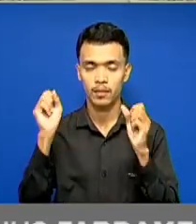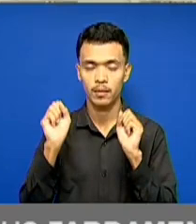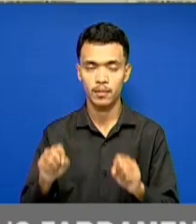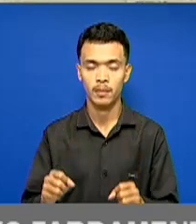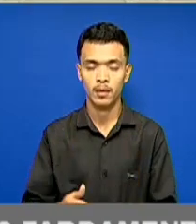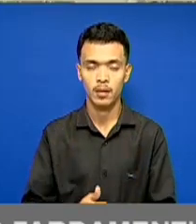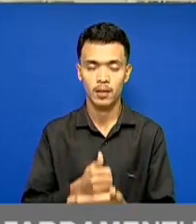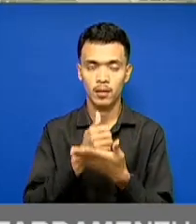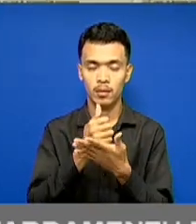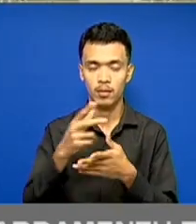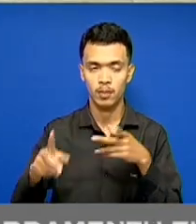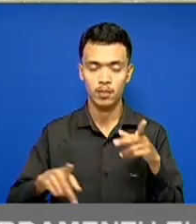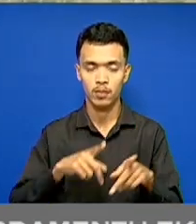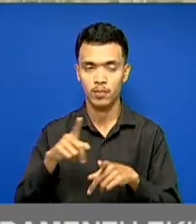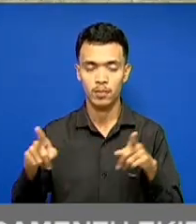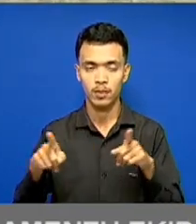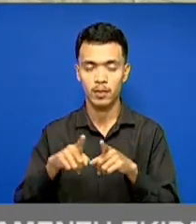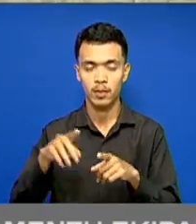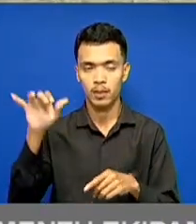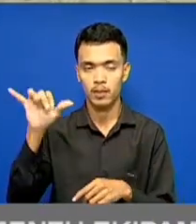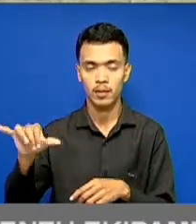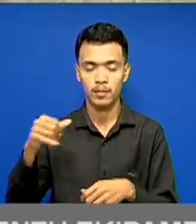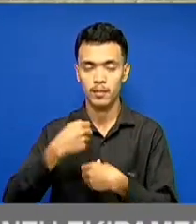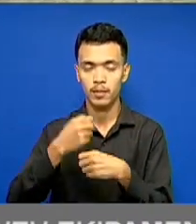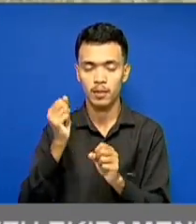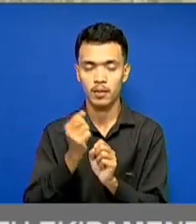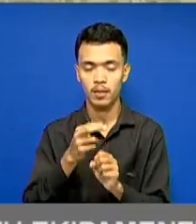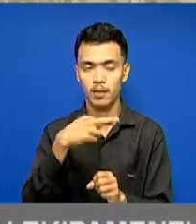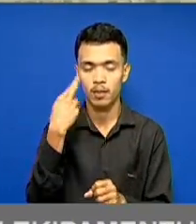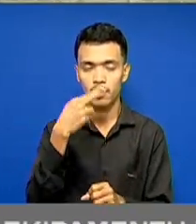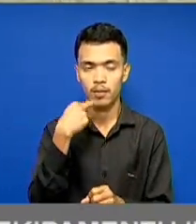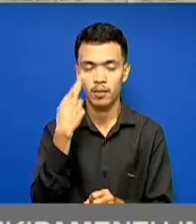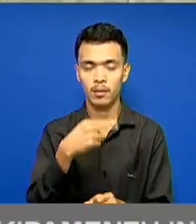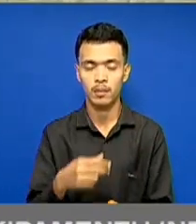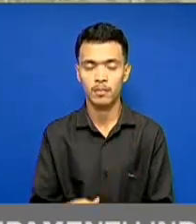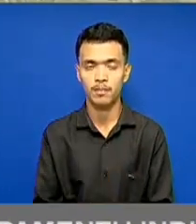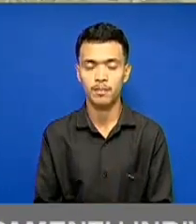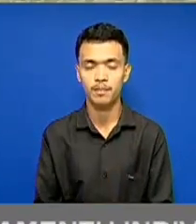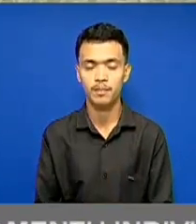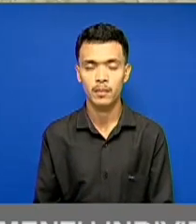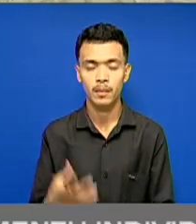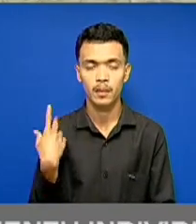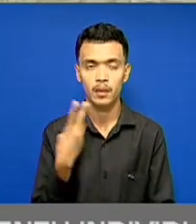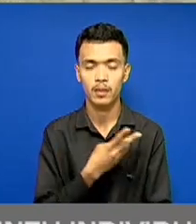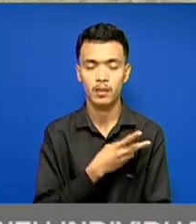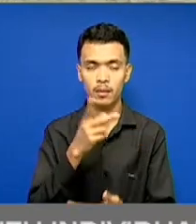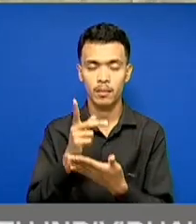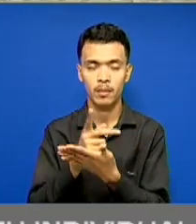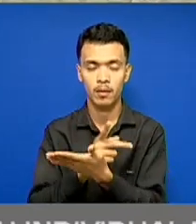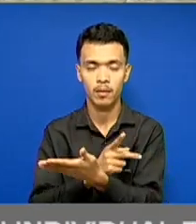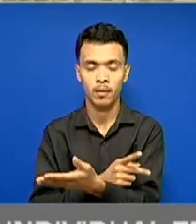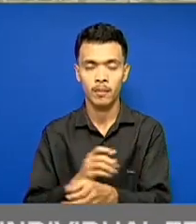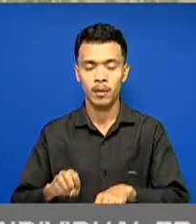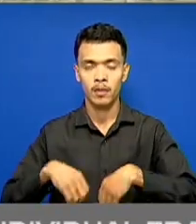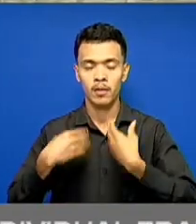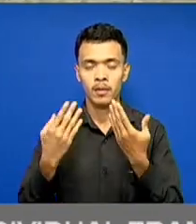tulun komunidade sira lilu na tarnain sira nebe ma produs hare nebe ma sira soe hele hari kulit mai ba ita promove ita insama pele